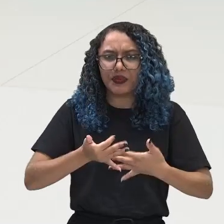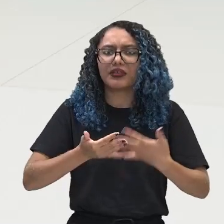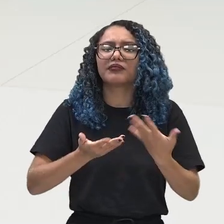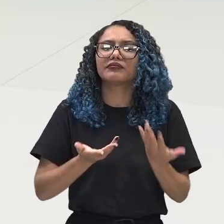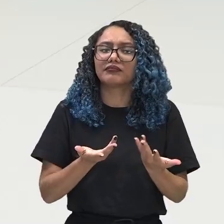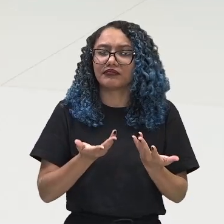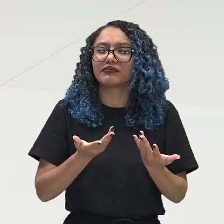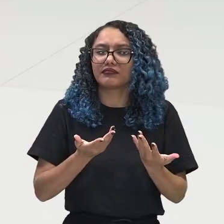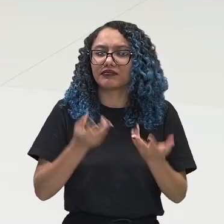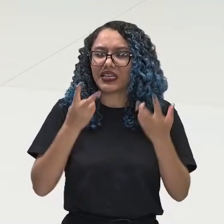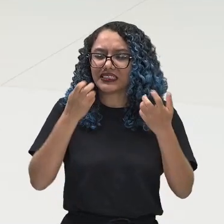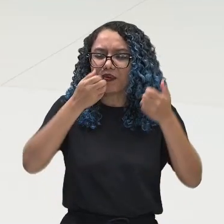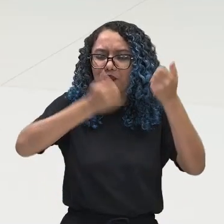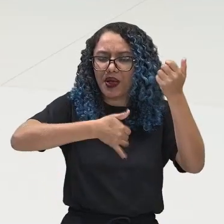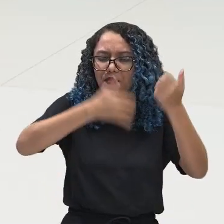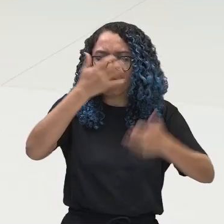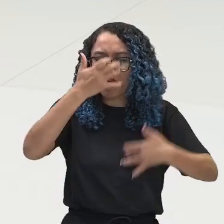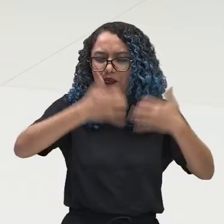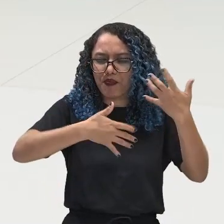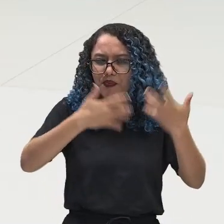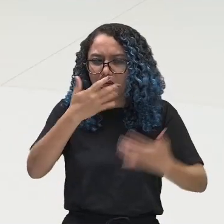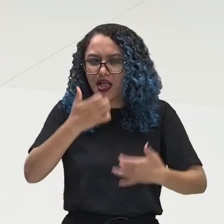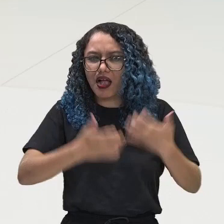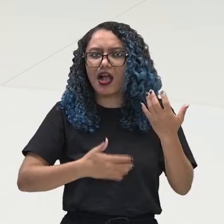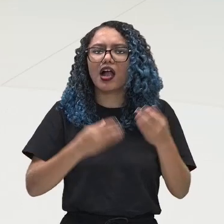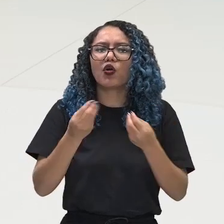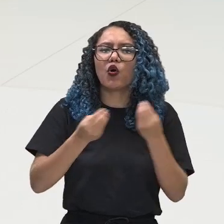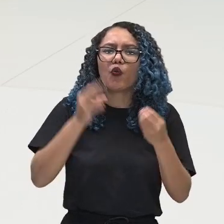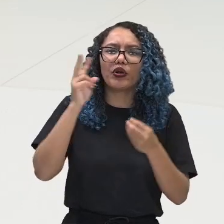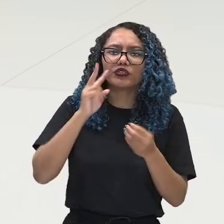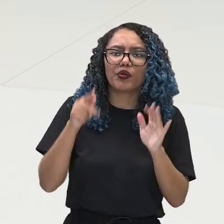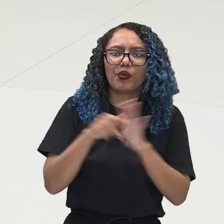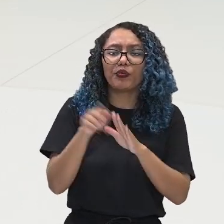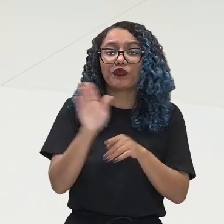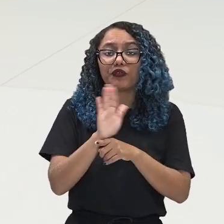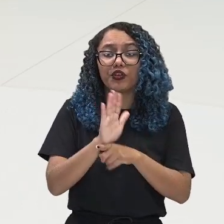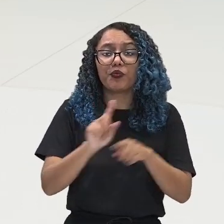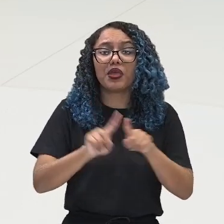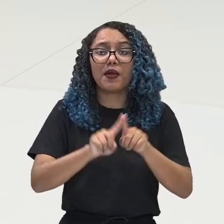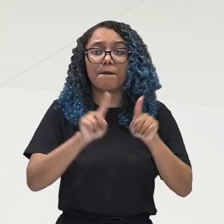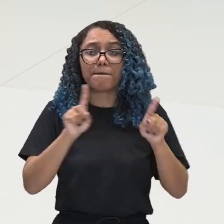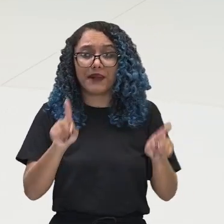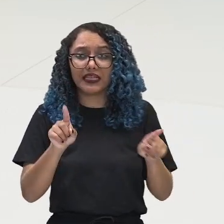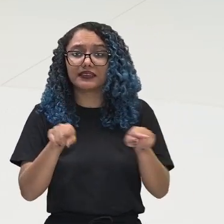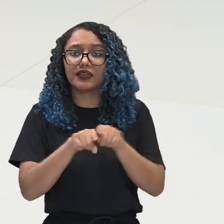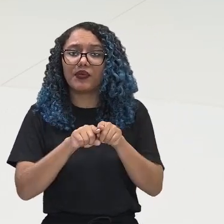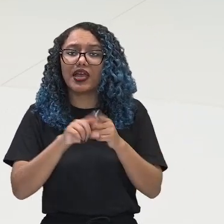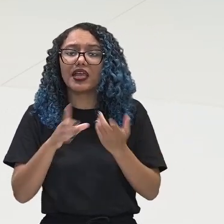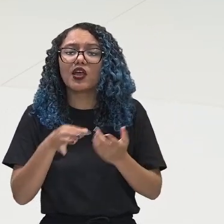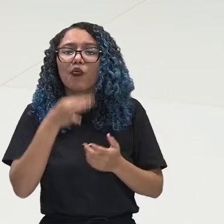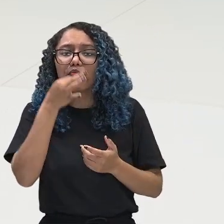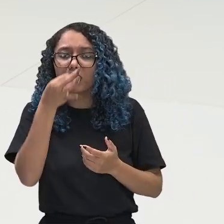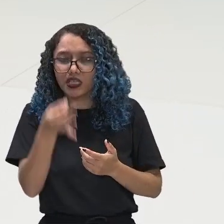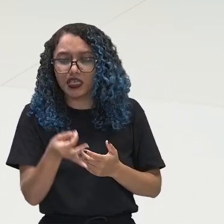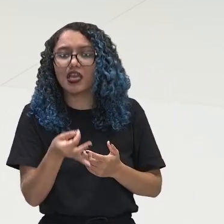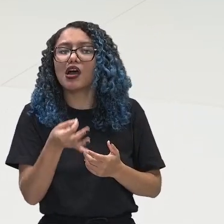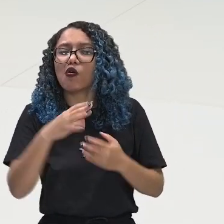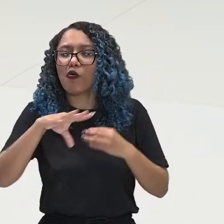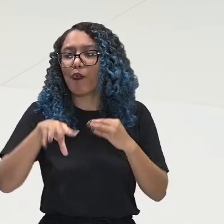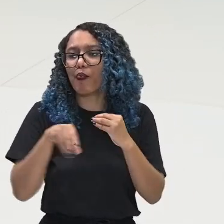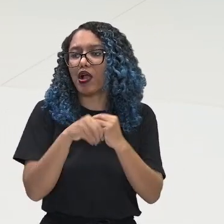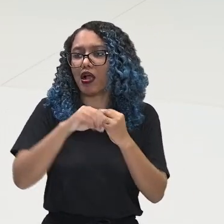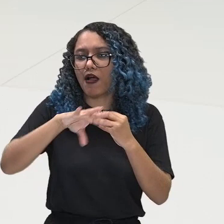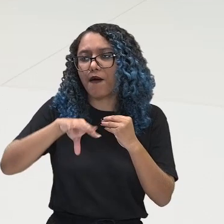acontece, mas eu vou deixando a minha opinião. Olha, o Arthur faz isso, isso, isso, mas olha,